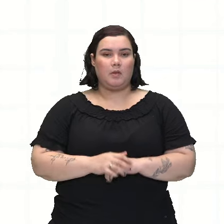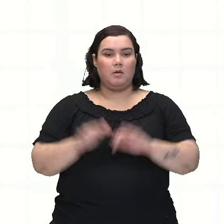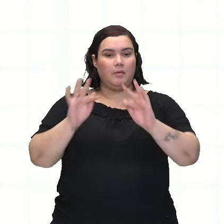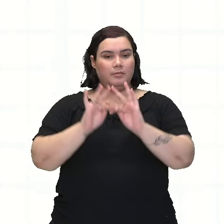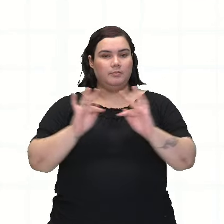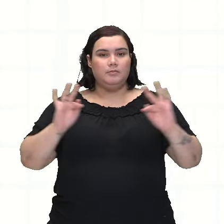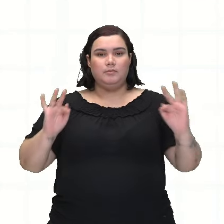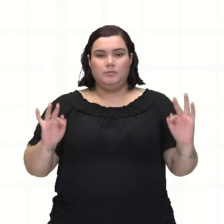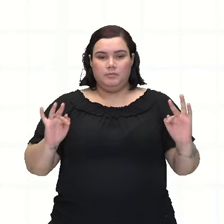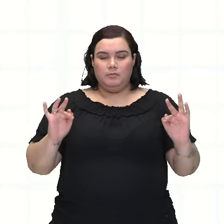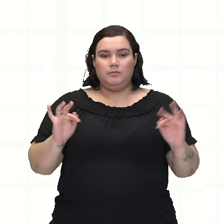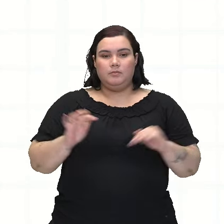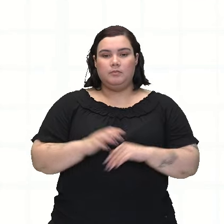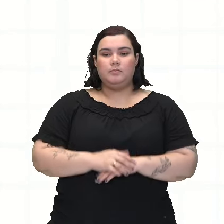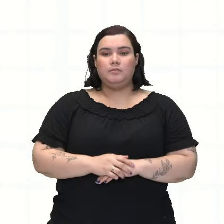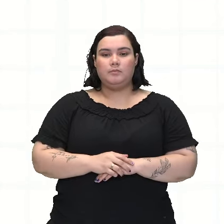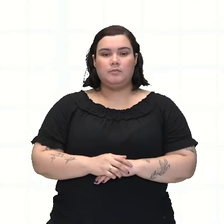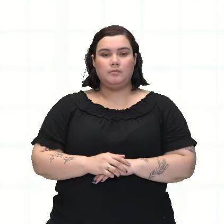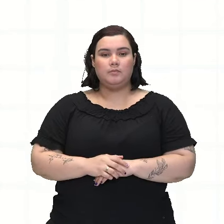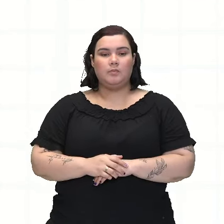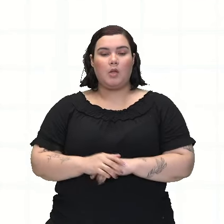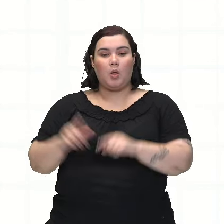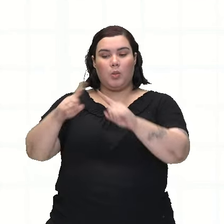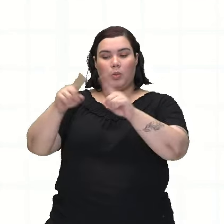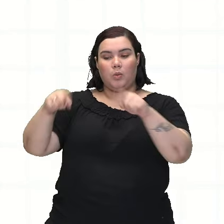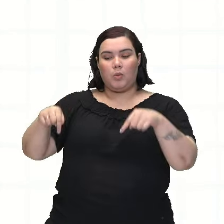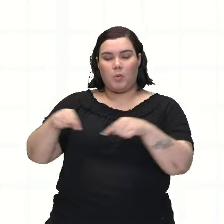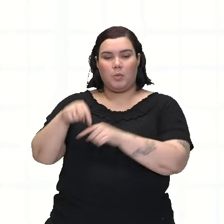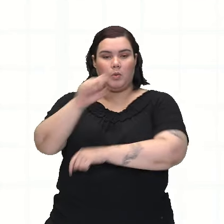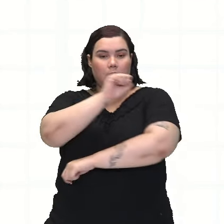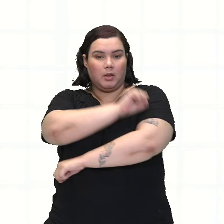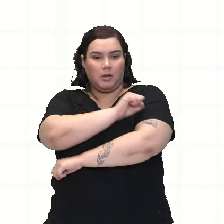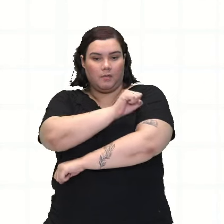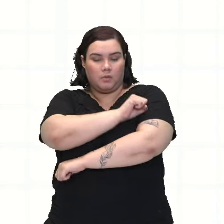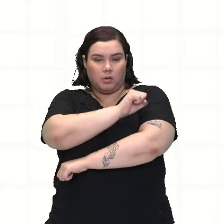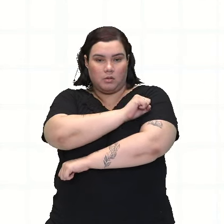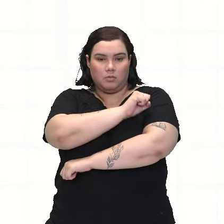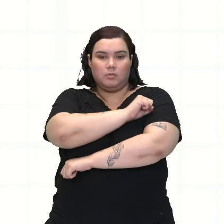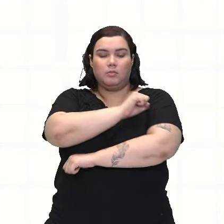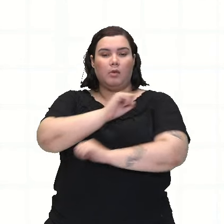os 8º anos terminaram